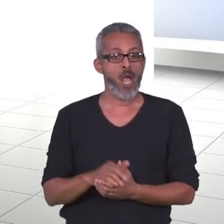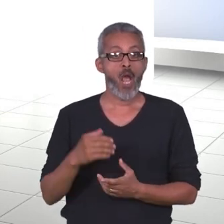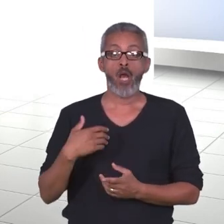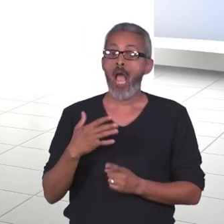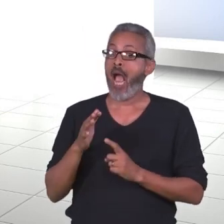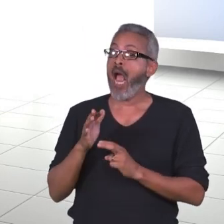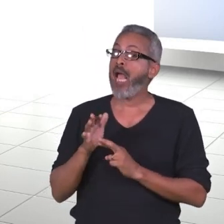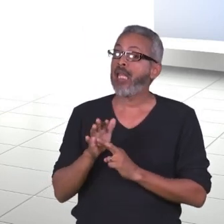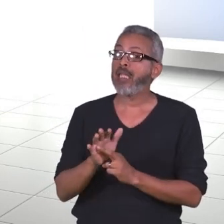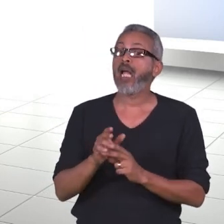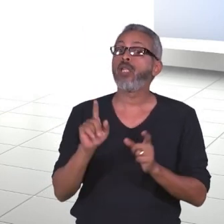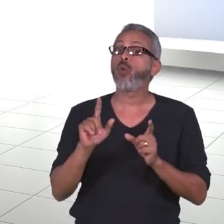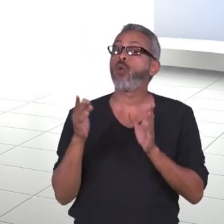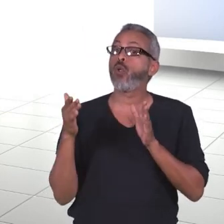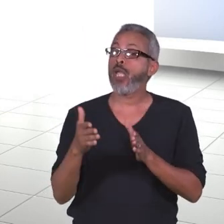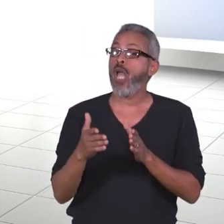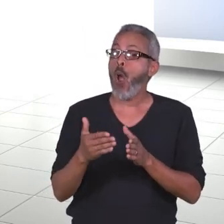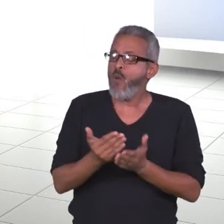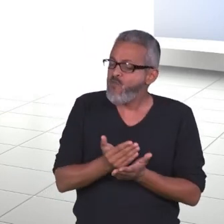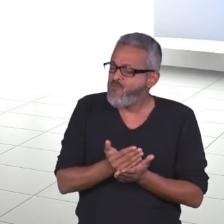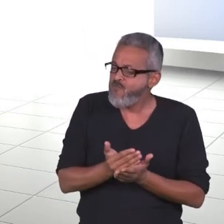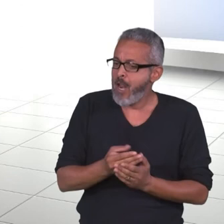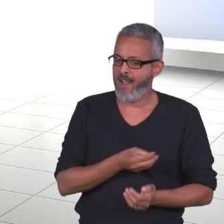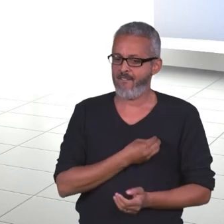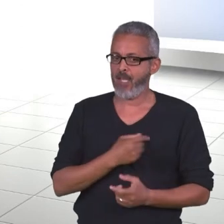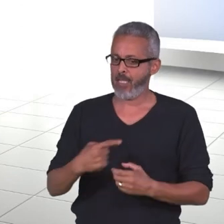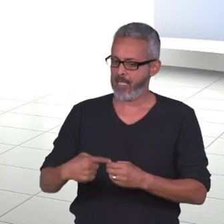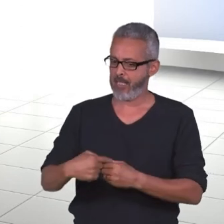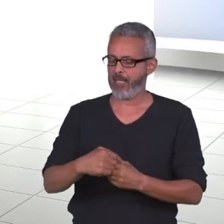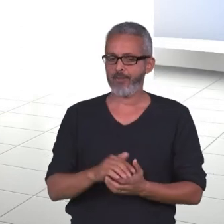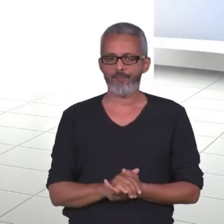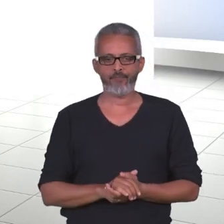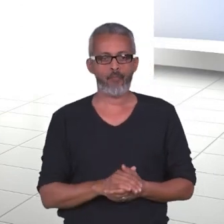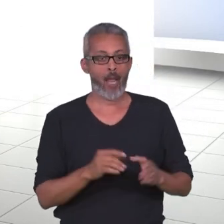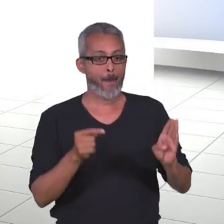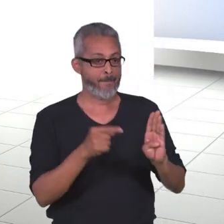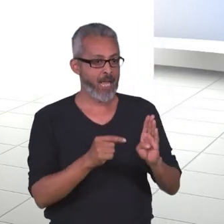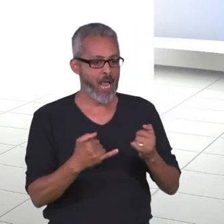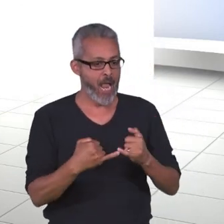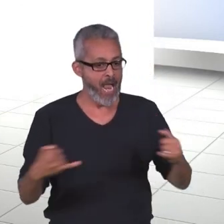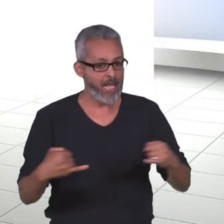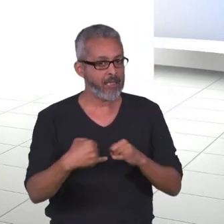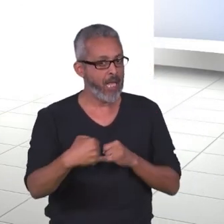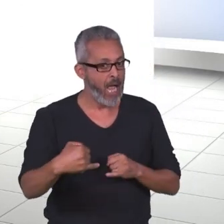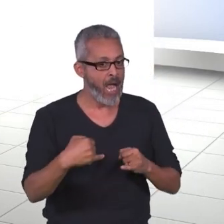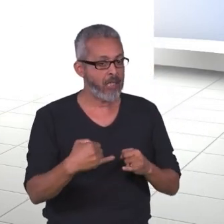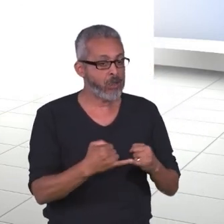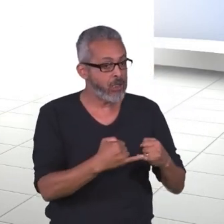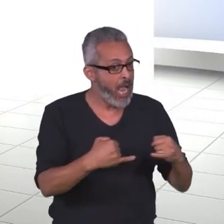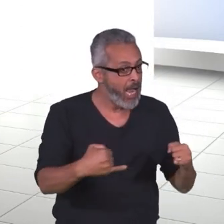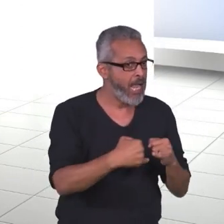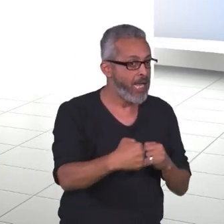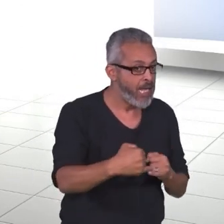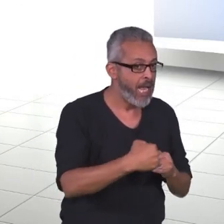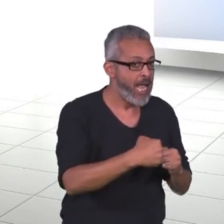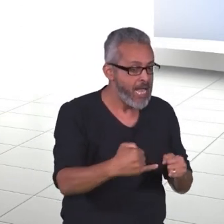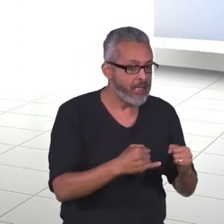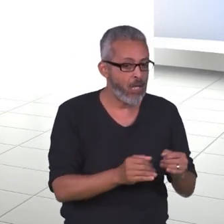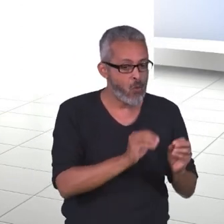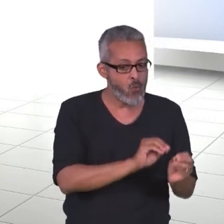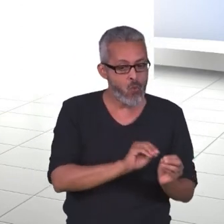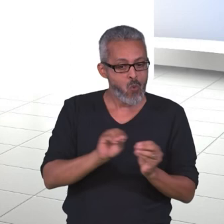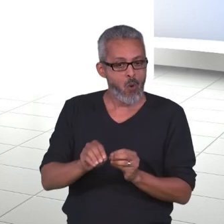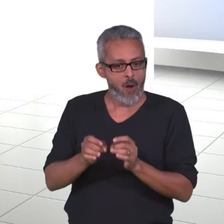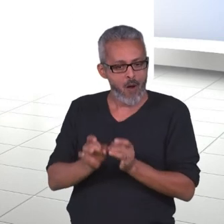já que retrata, como já falamos, o início da vida na cidade. Letra B. As retas em detrimento dos